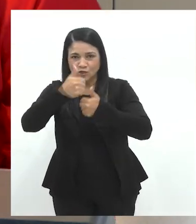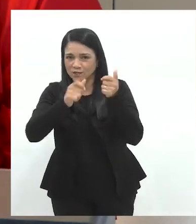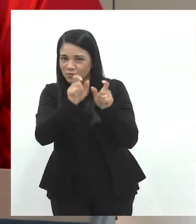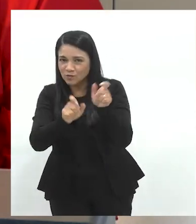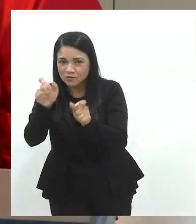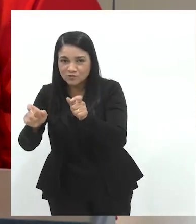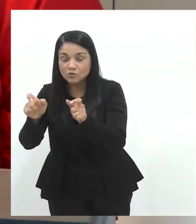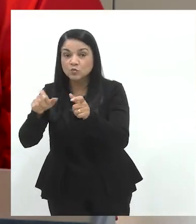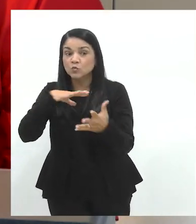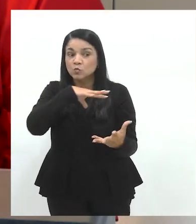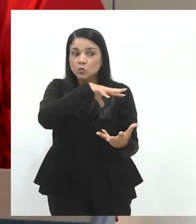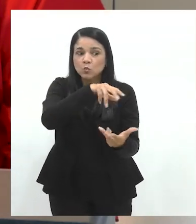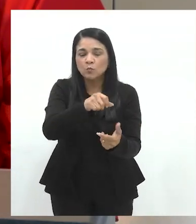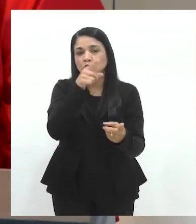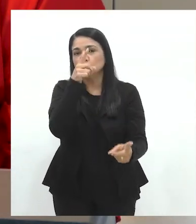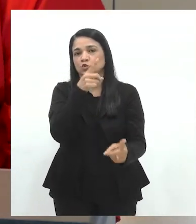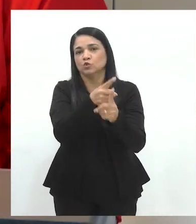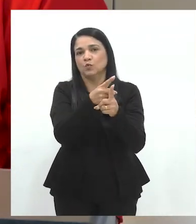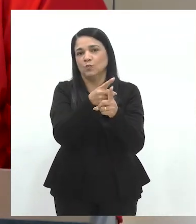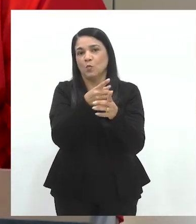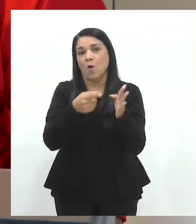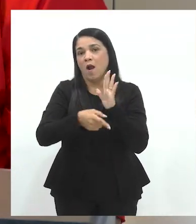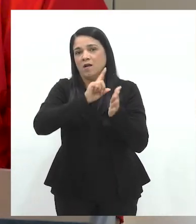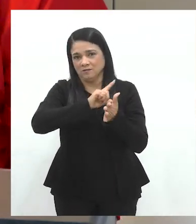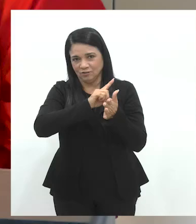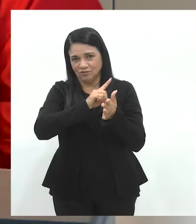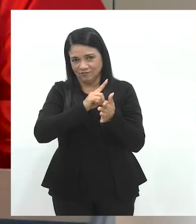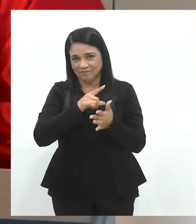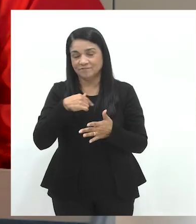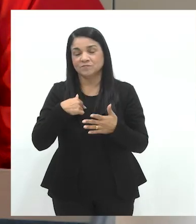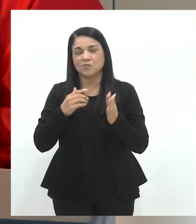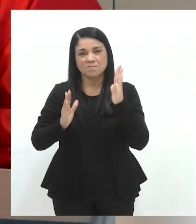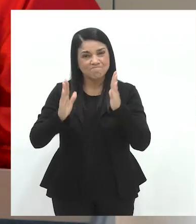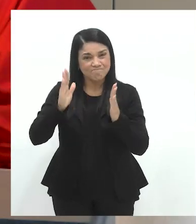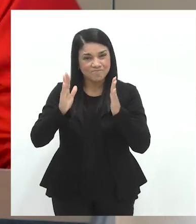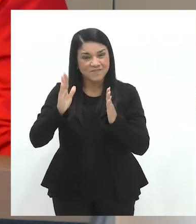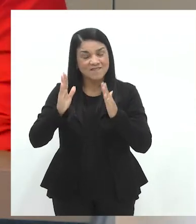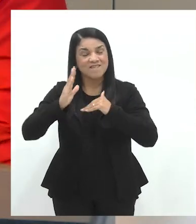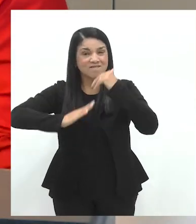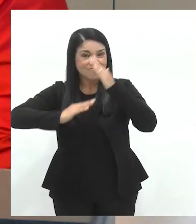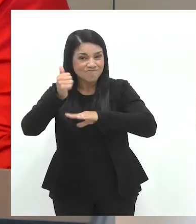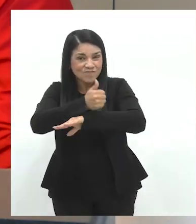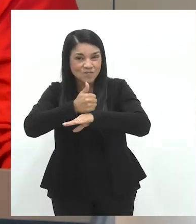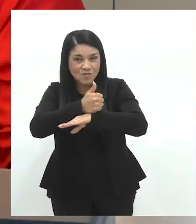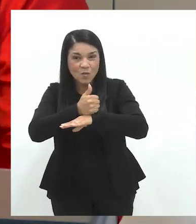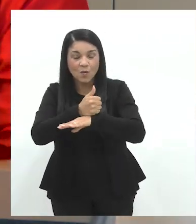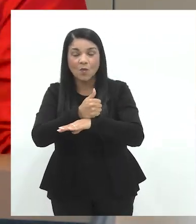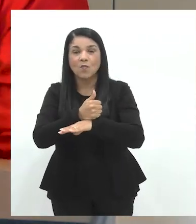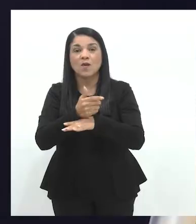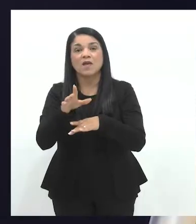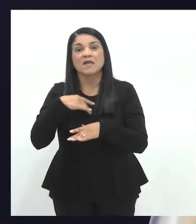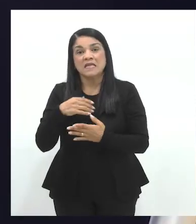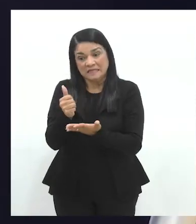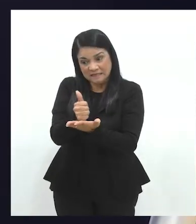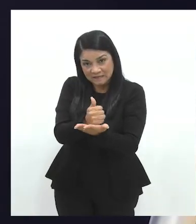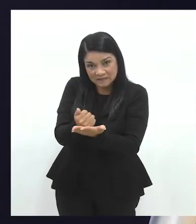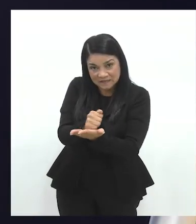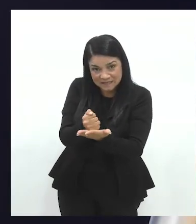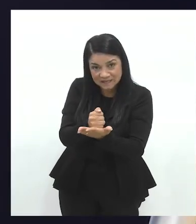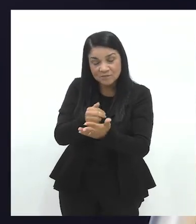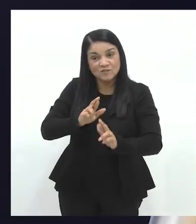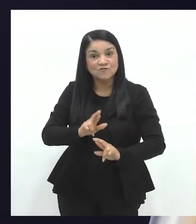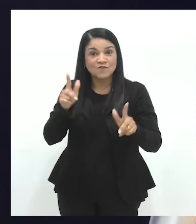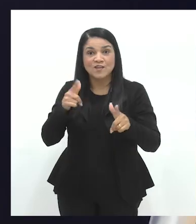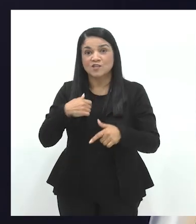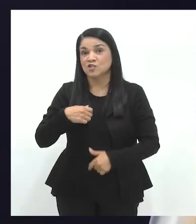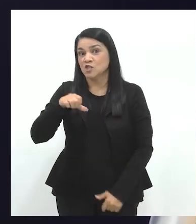forma precoce, que tem que ser assim, até melhor, porque o tempo de carreira é curto. Não no caso dos games, né? Que você pode ter 98 anos e